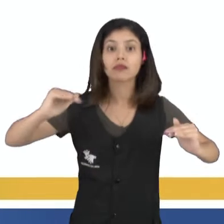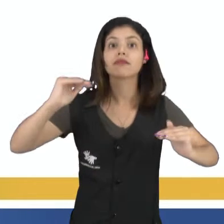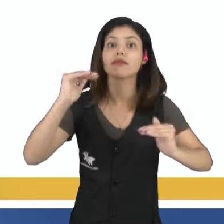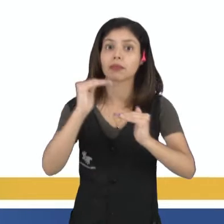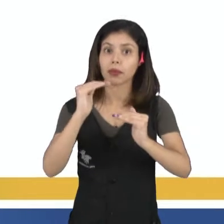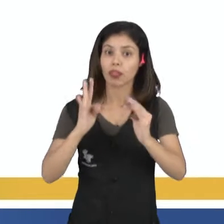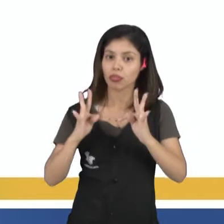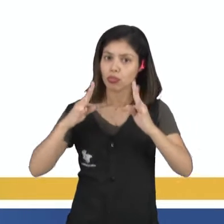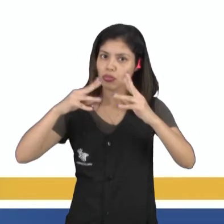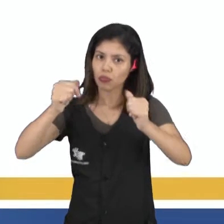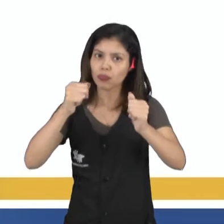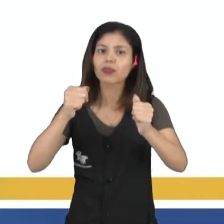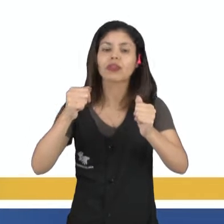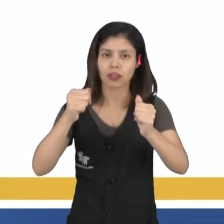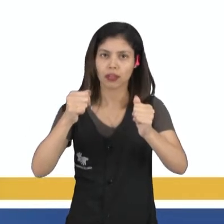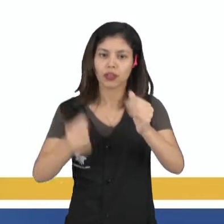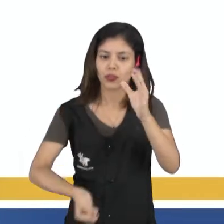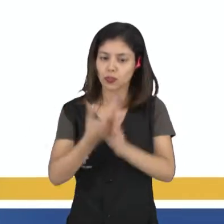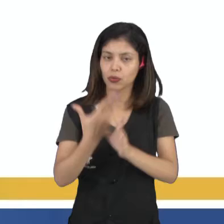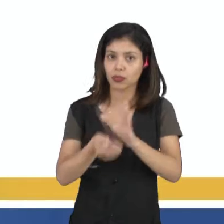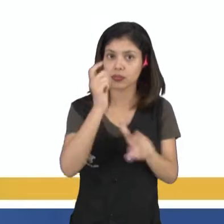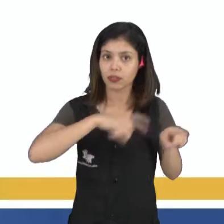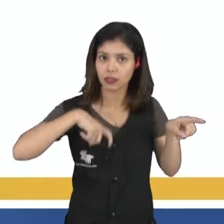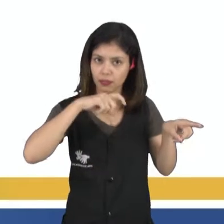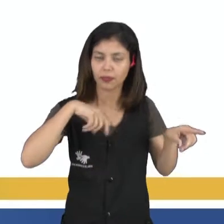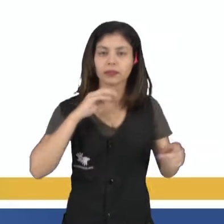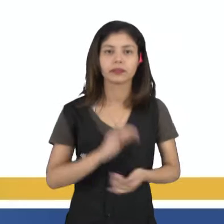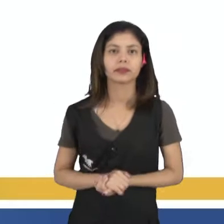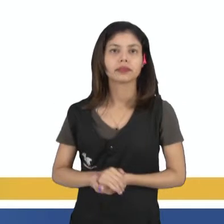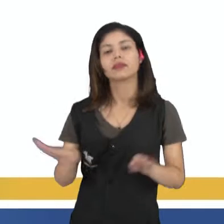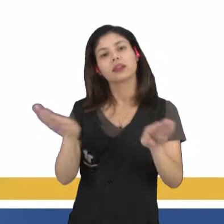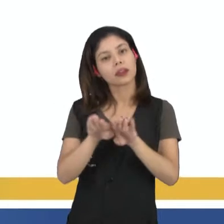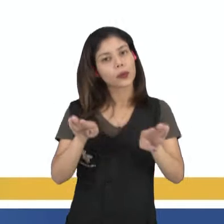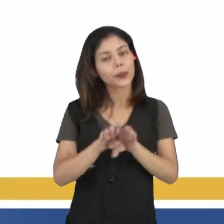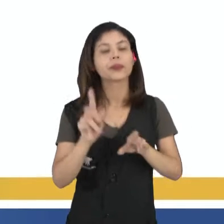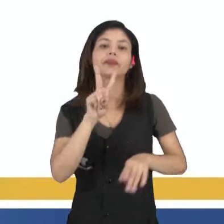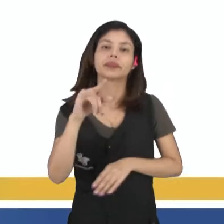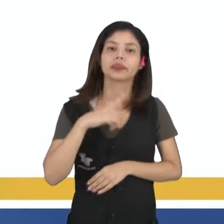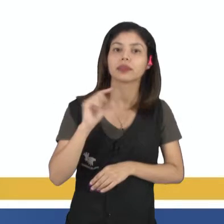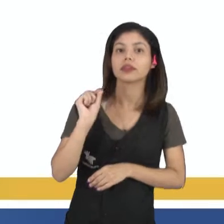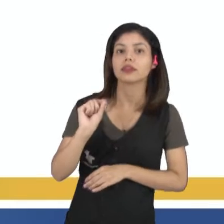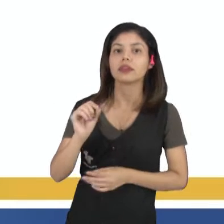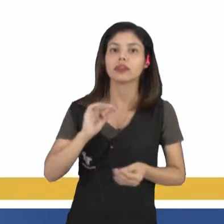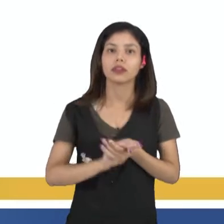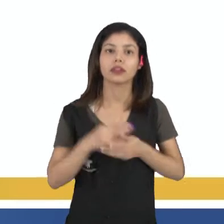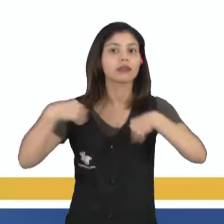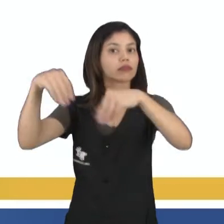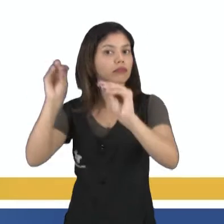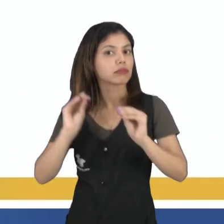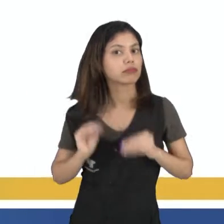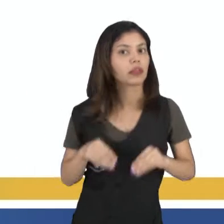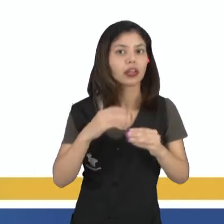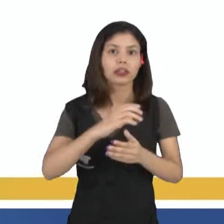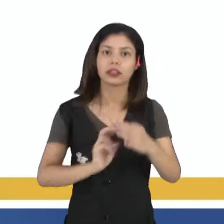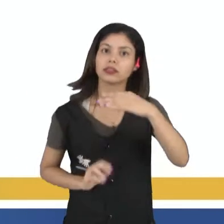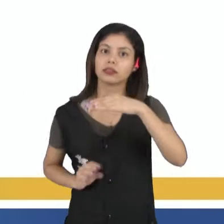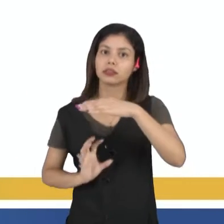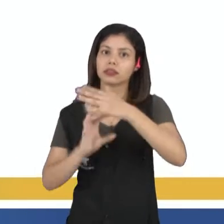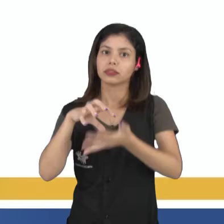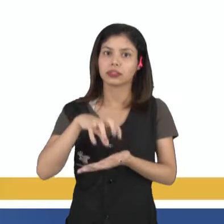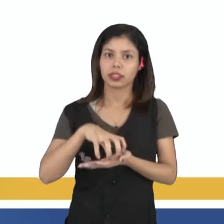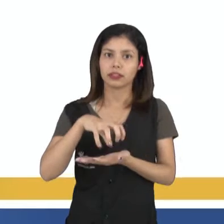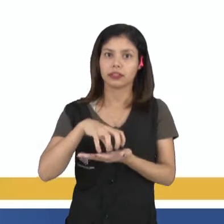superar todos os outros produtos agrícolas e também a gente vai ter o deslocamento do centro